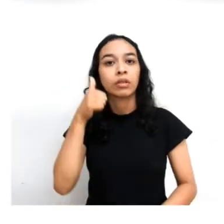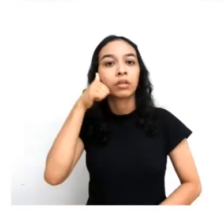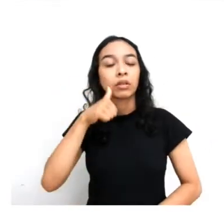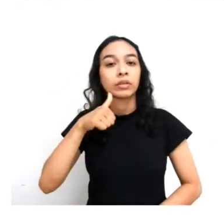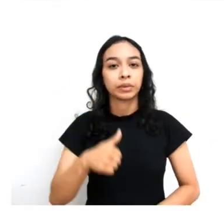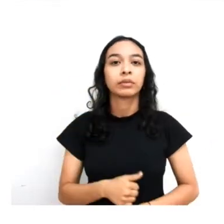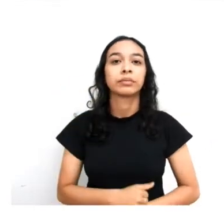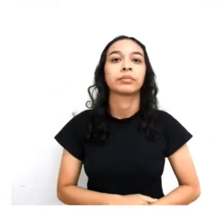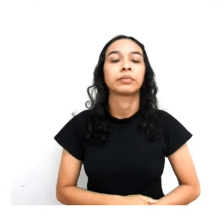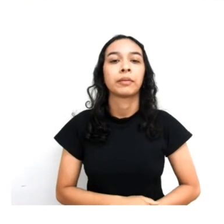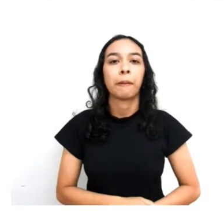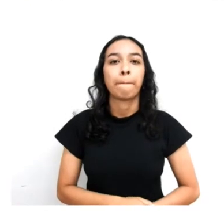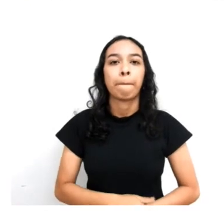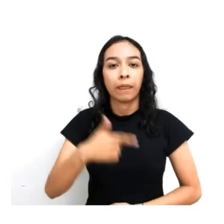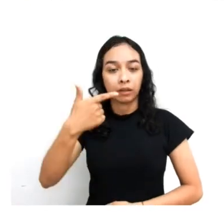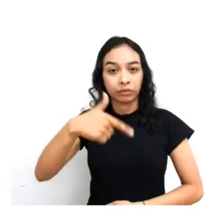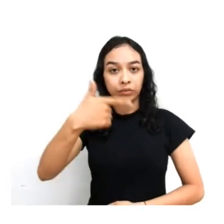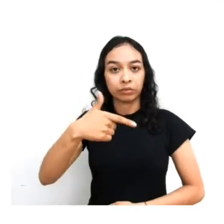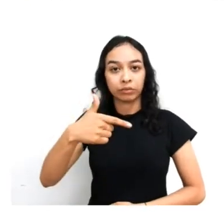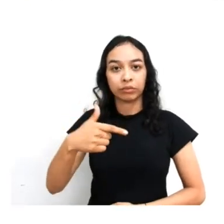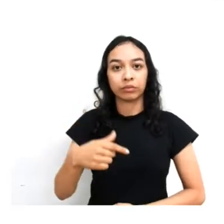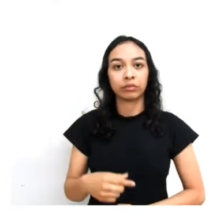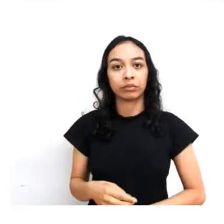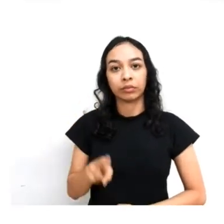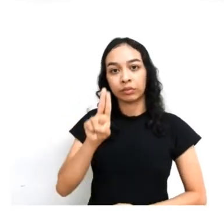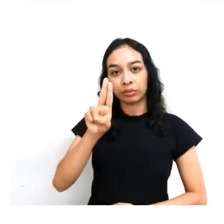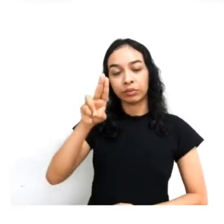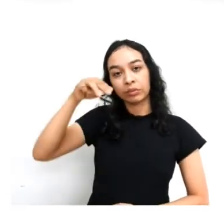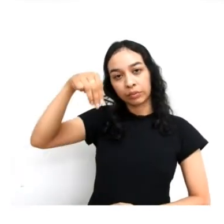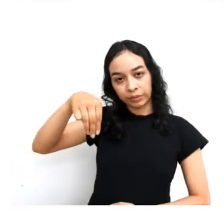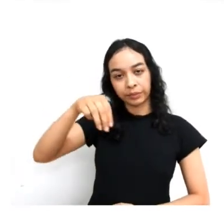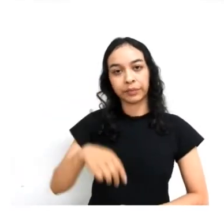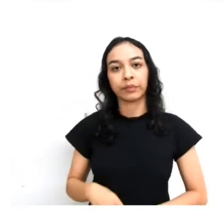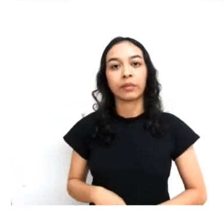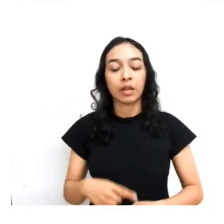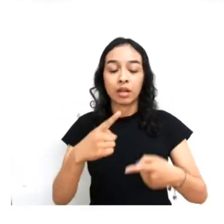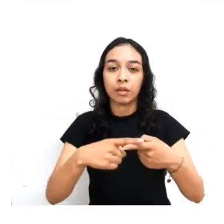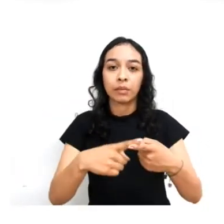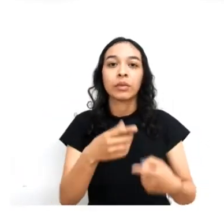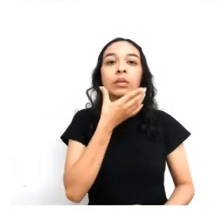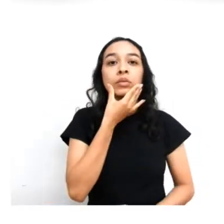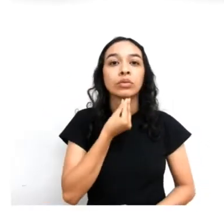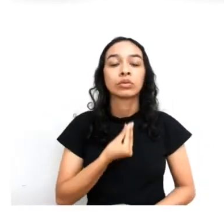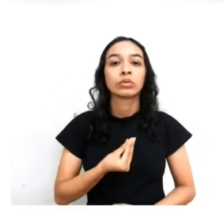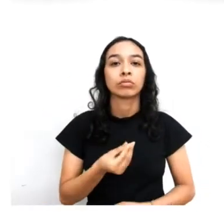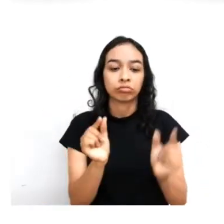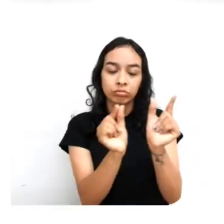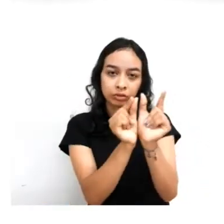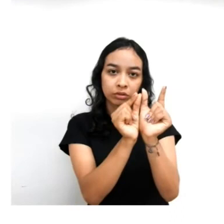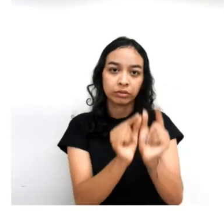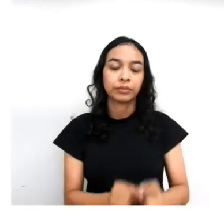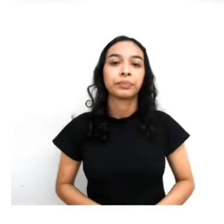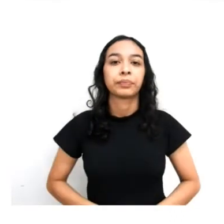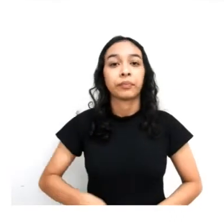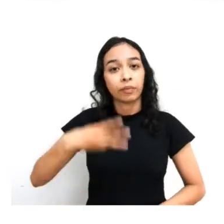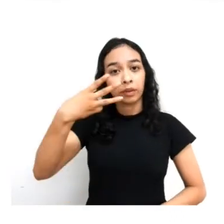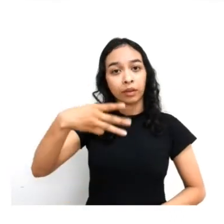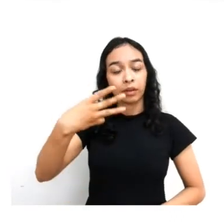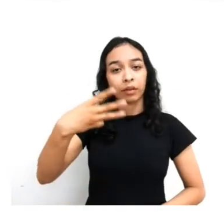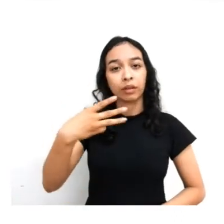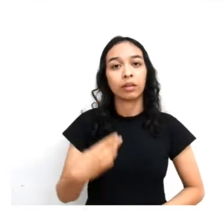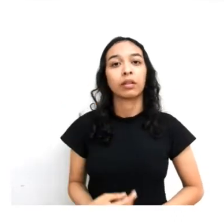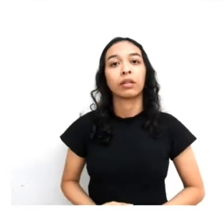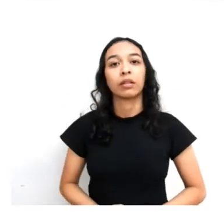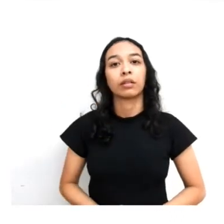diferenças. A primeira em an, porque ela é feminino. A segunda em porque é